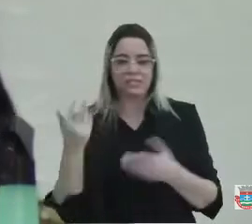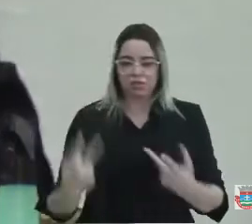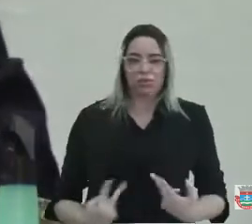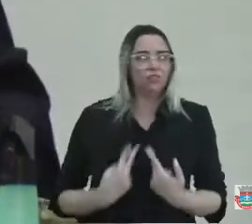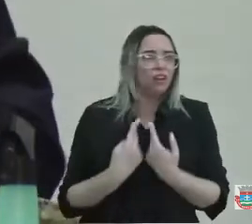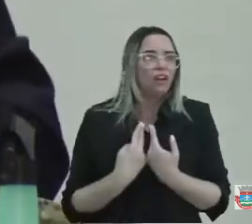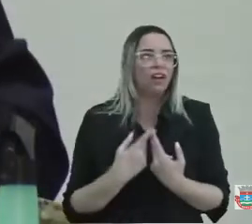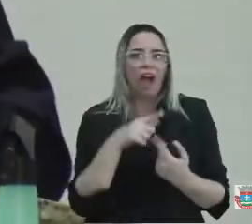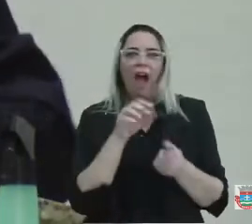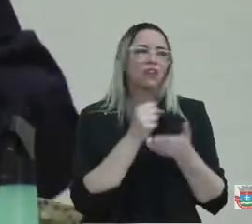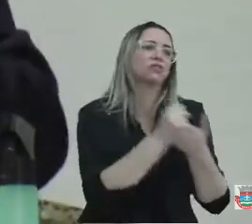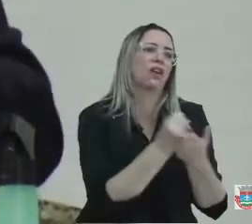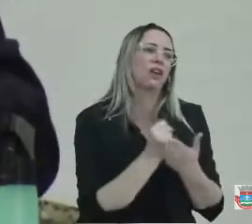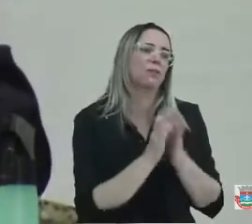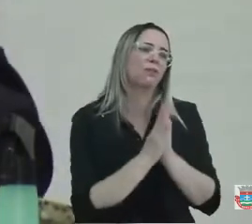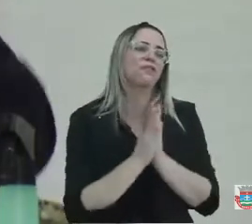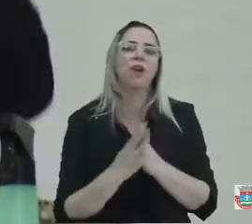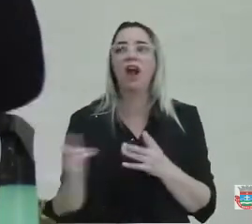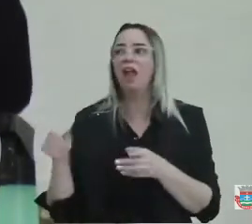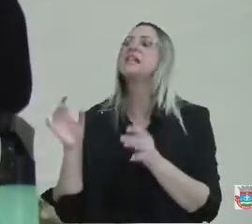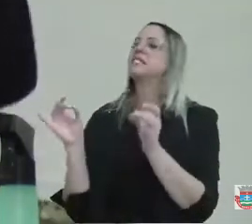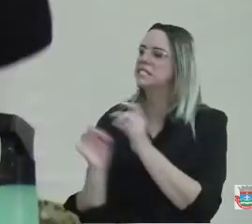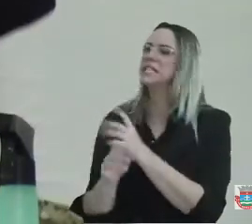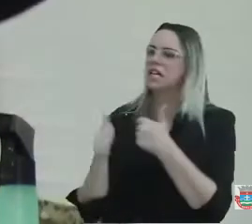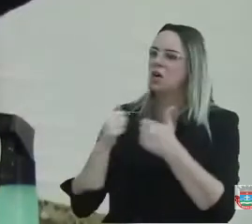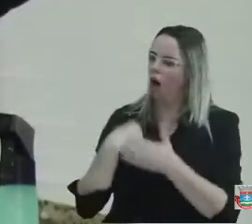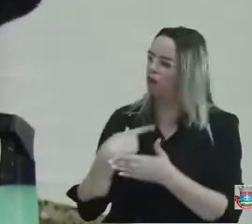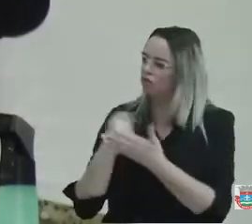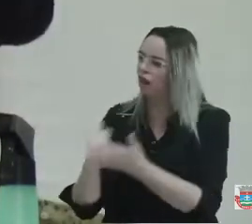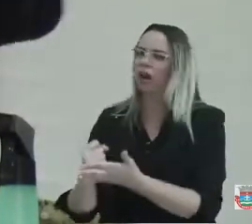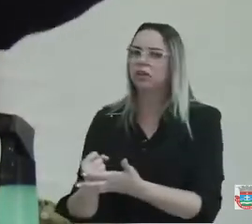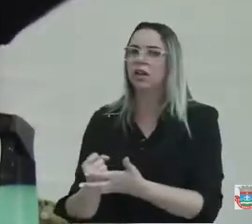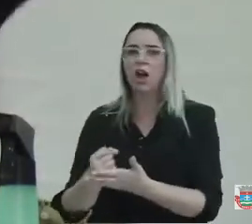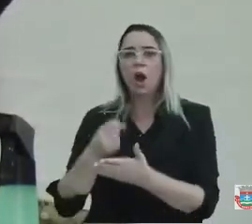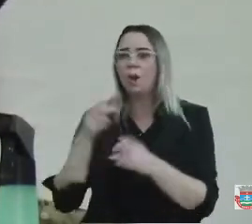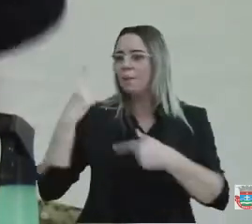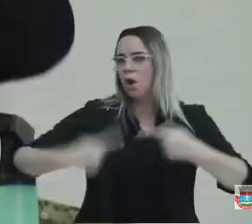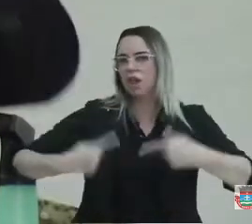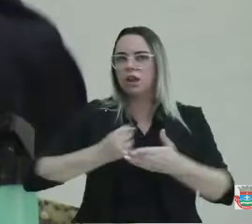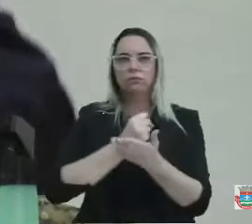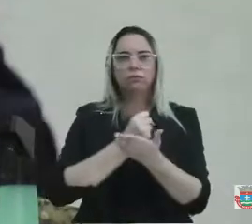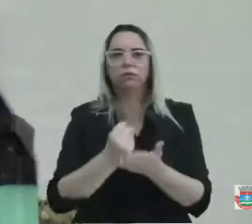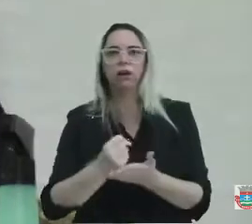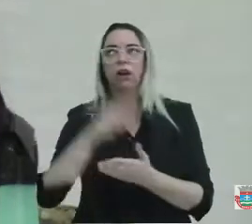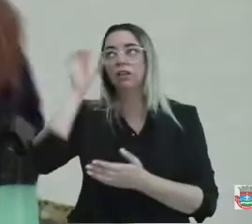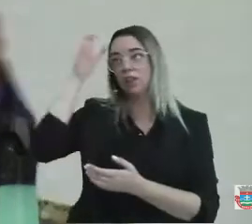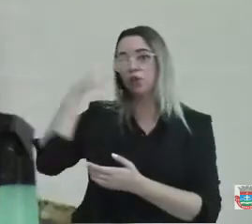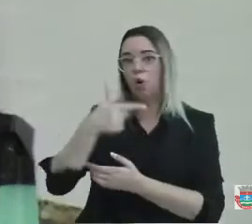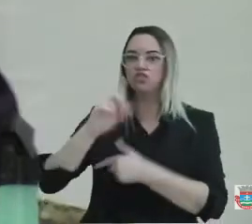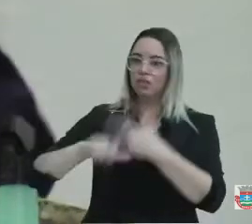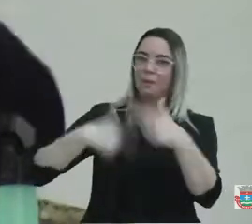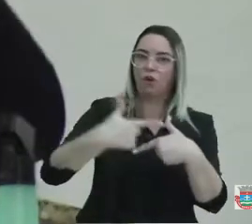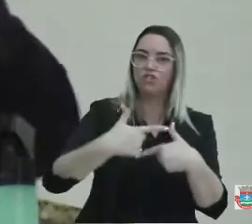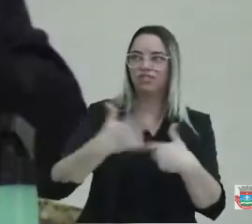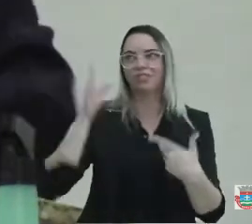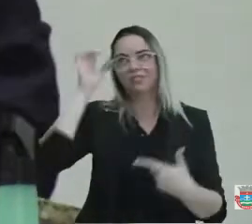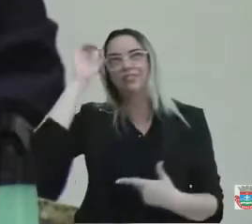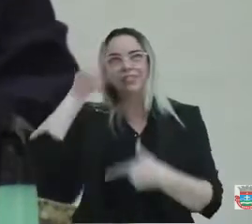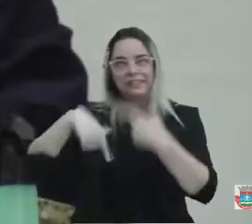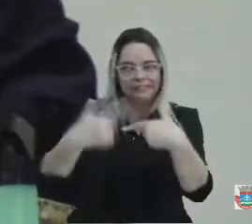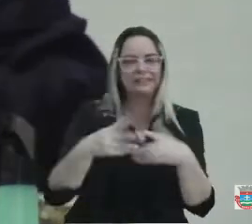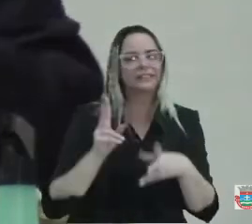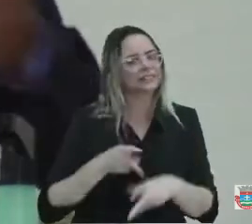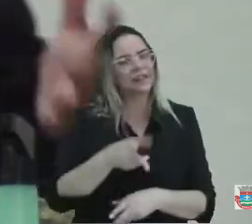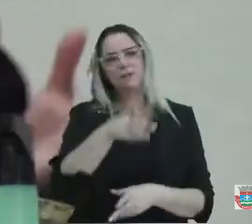Não estamos para negar, estamos para fazer. Passando a política, que é dia 2, estamos lá do mesmo jeito, ele no escritório, eu